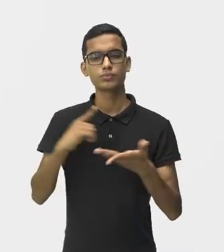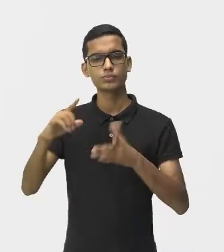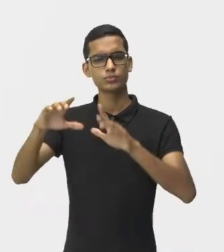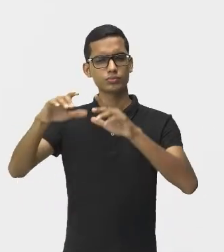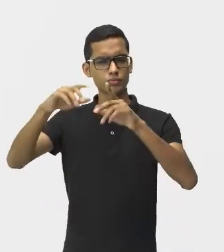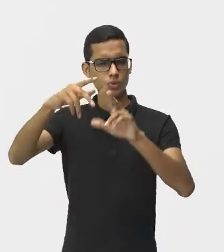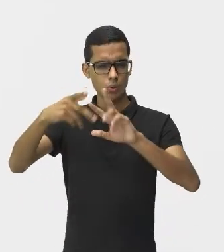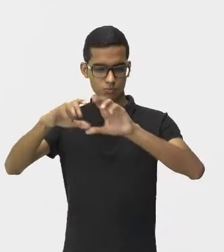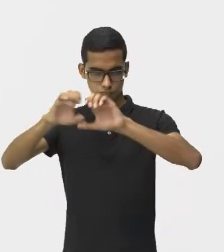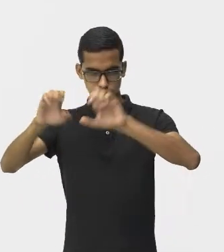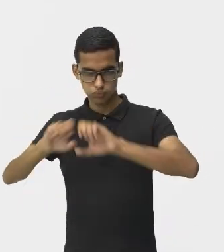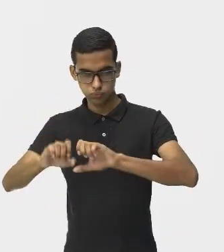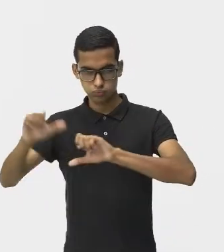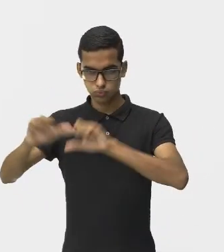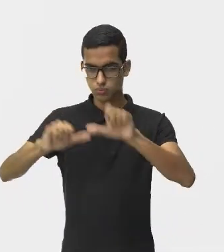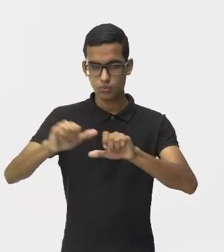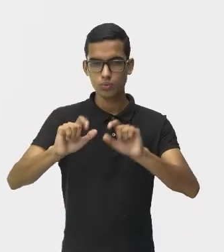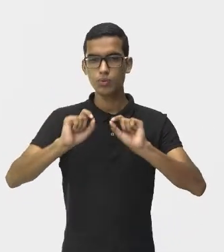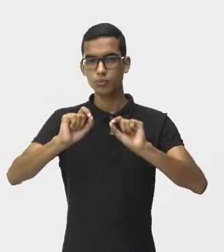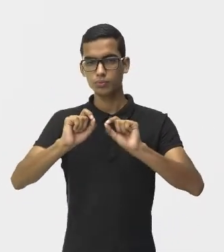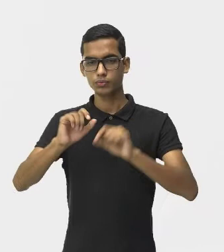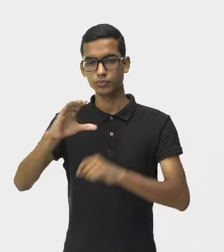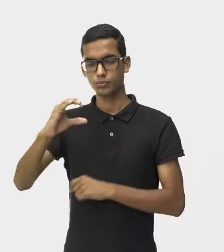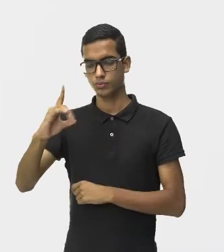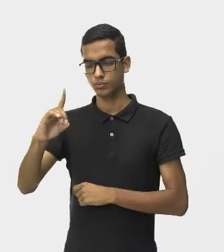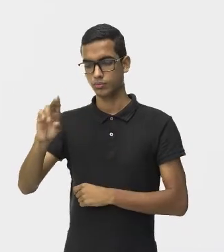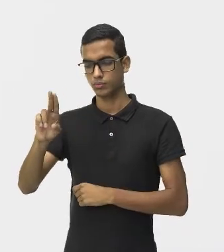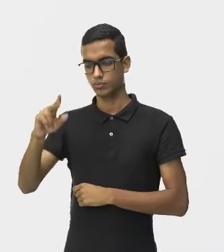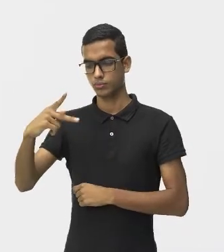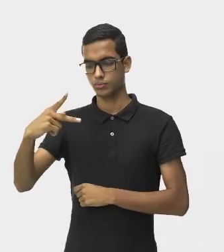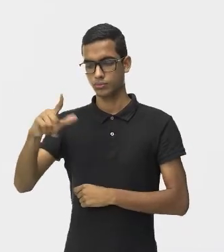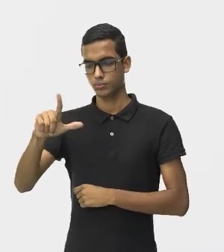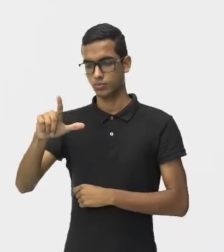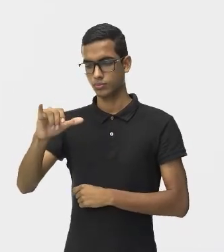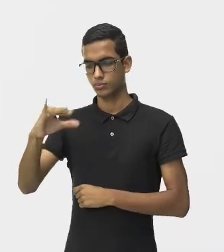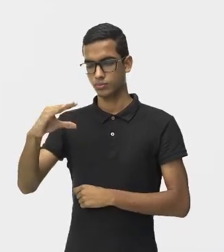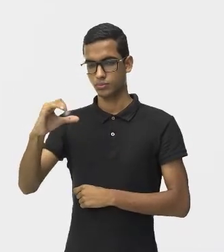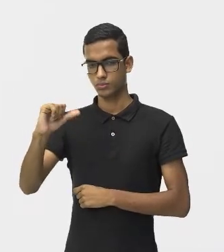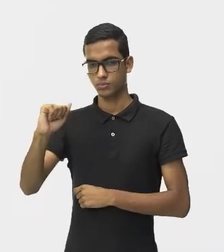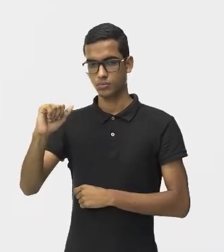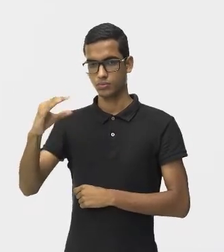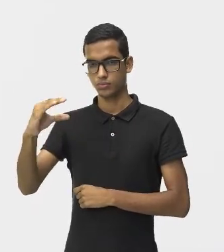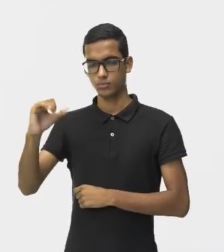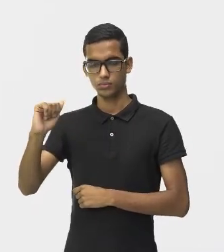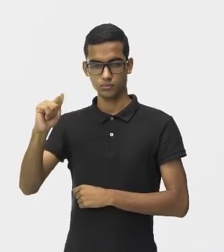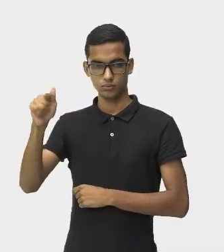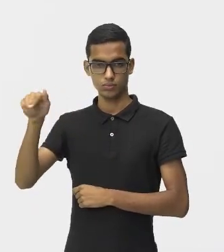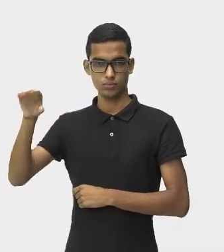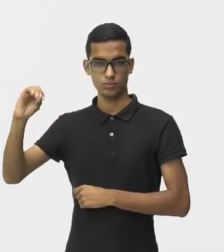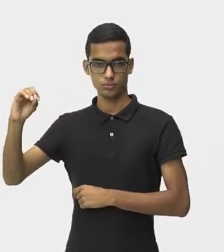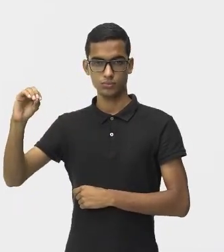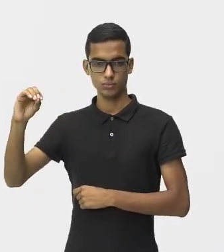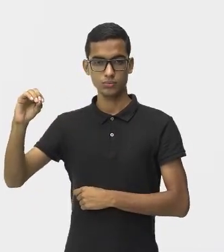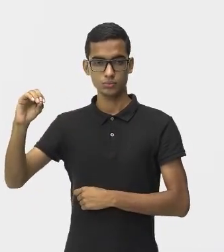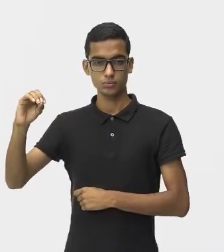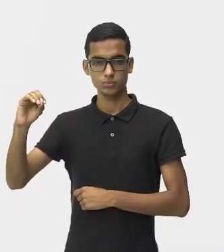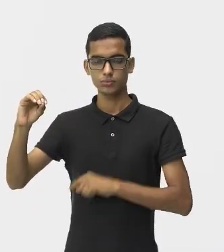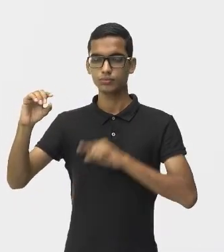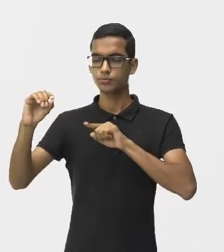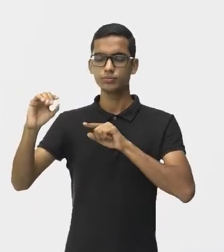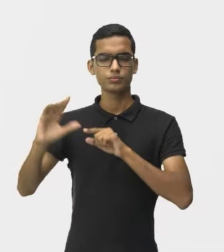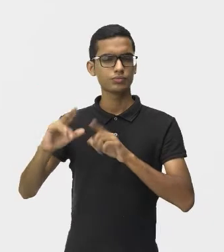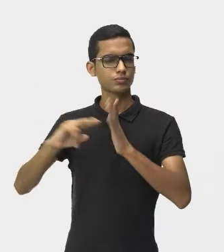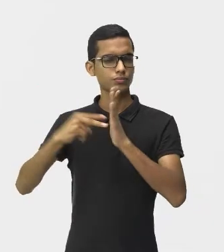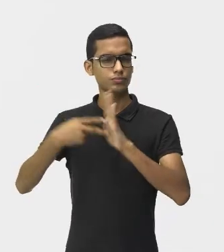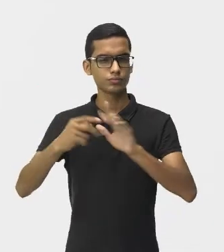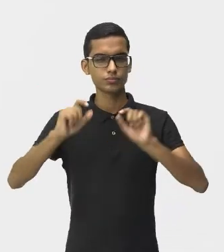segmento adicional, como o próprio nome já diz, né? Ele vai duplicar, vai adicionar um pedaço ali, um